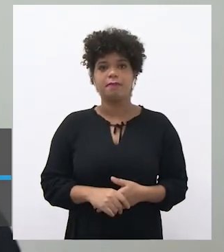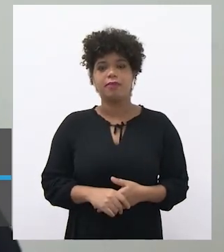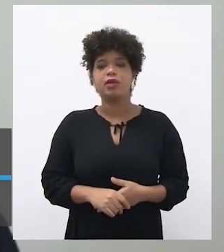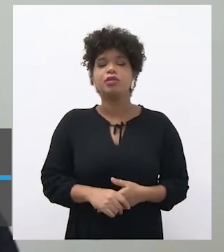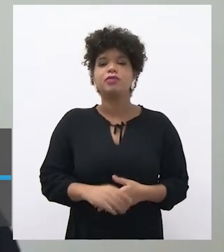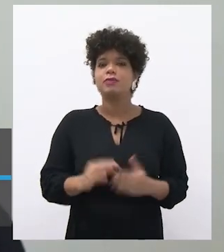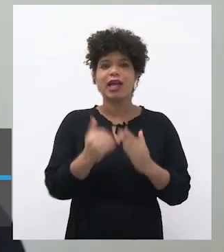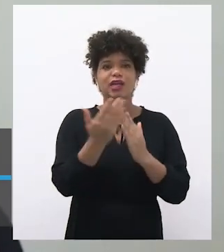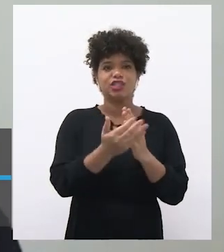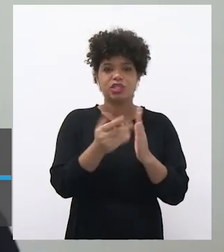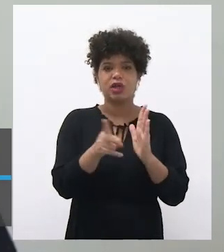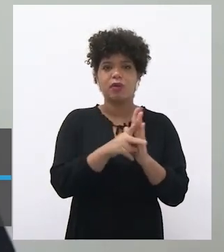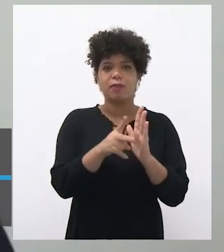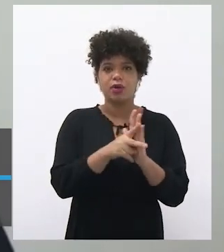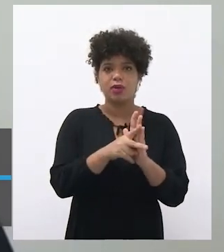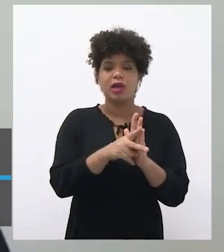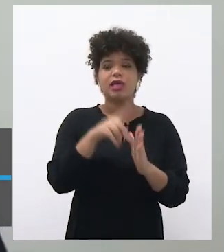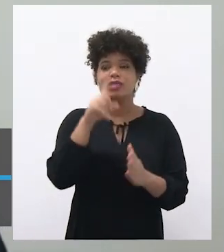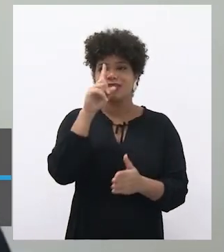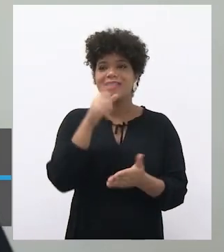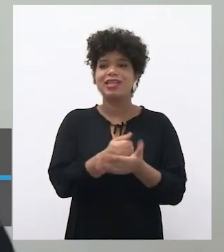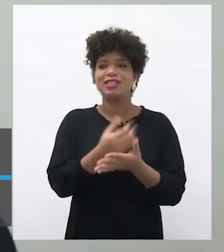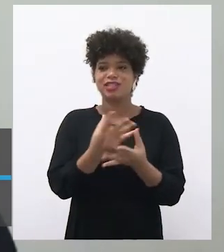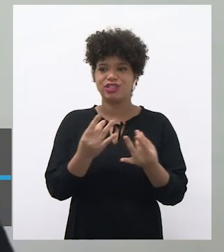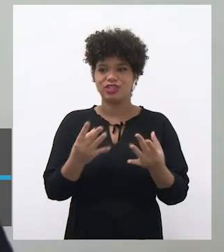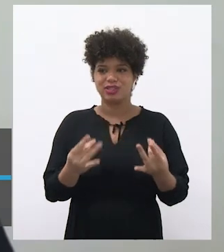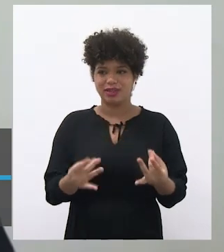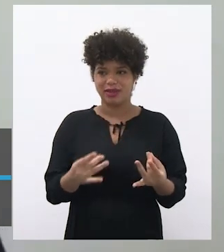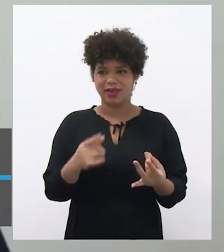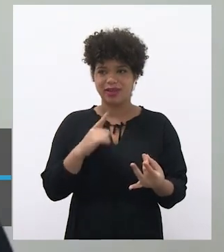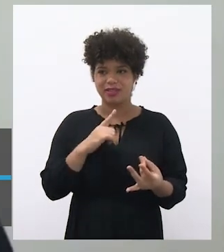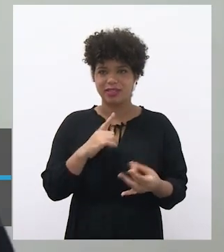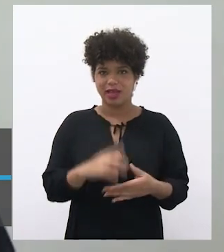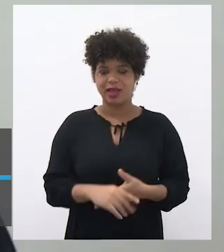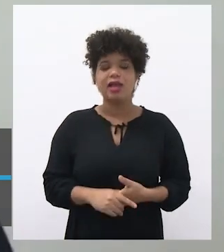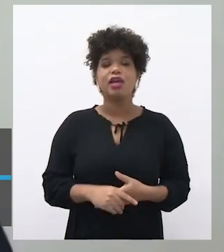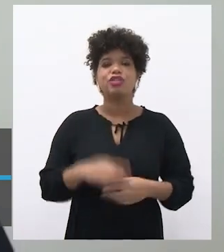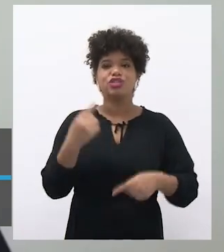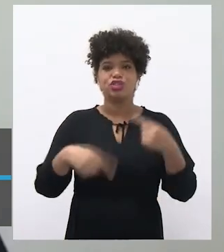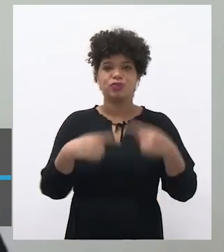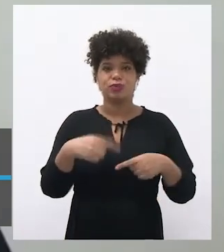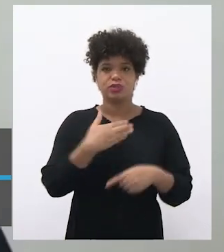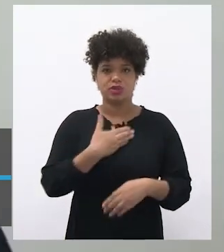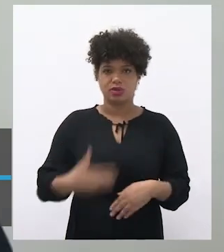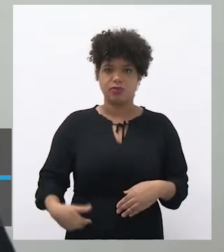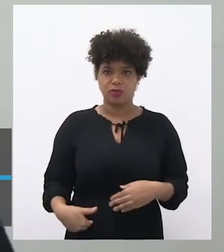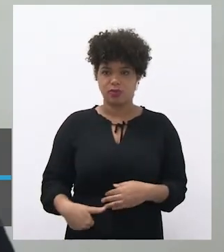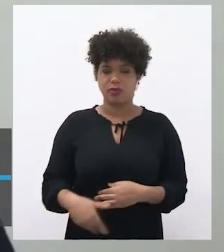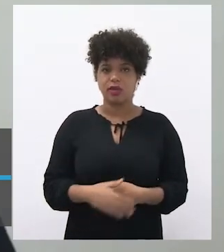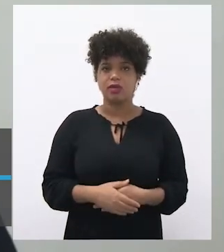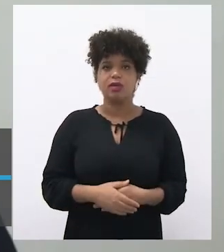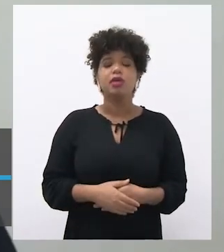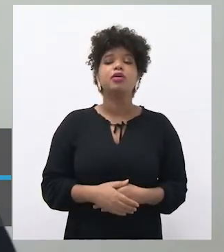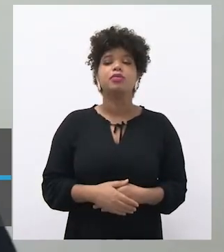desses tratados e convenções internacionais de direitos humanos, eles também são incorporados à legislação